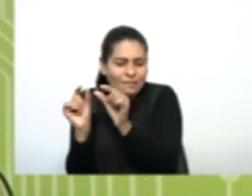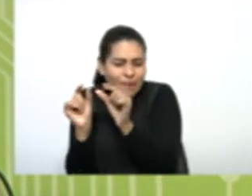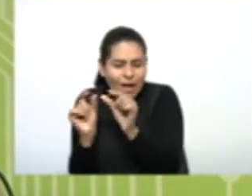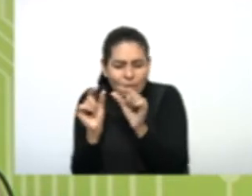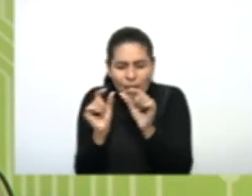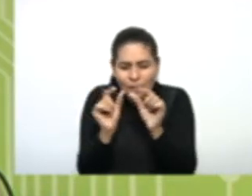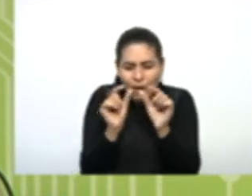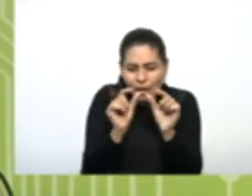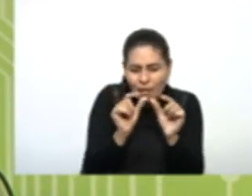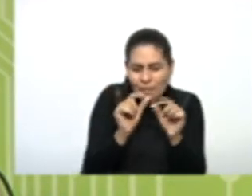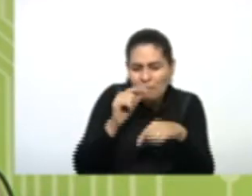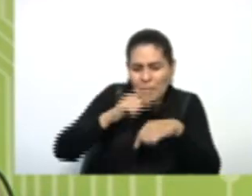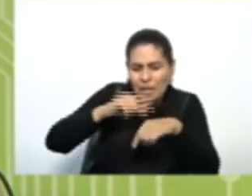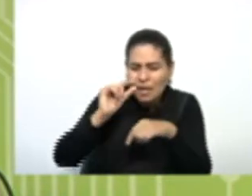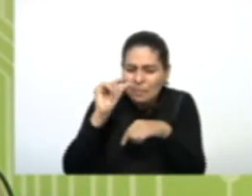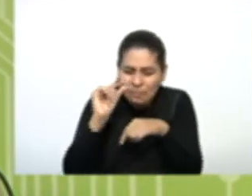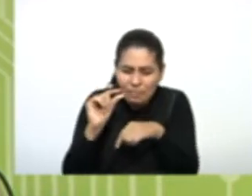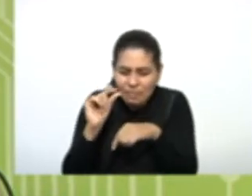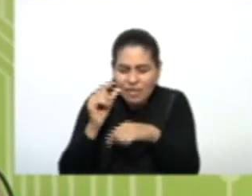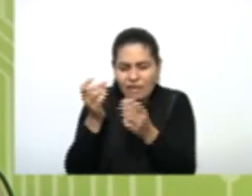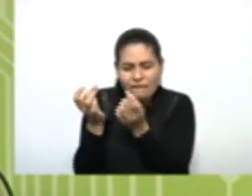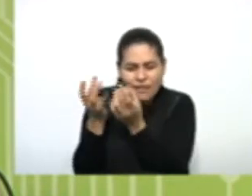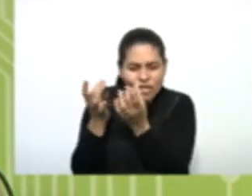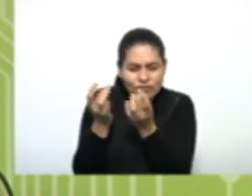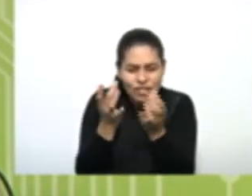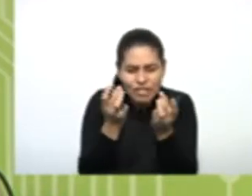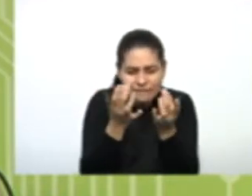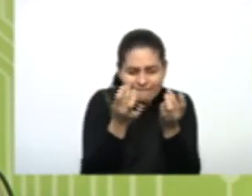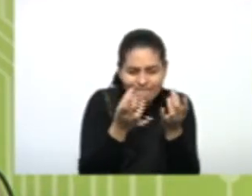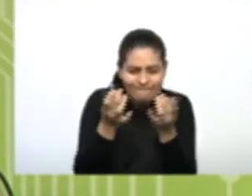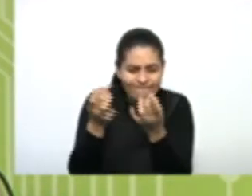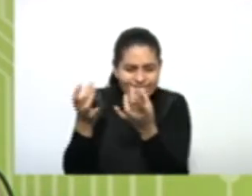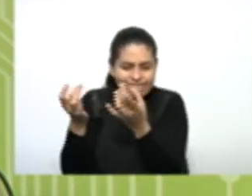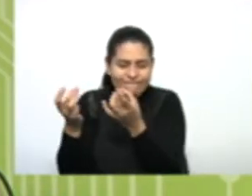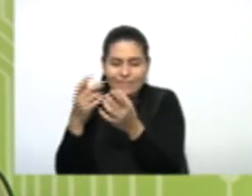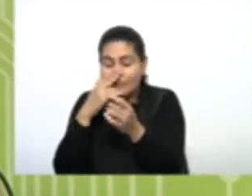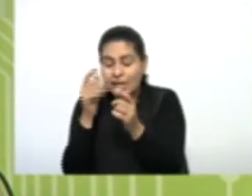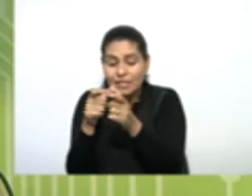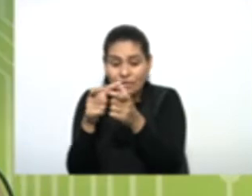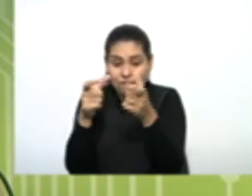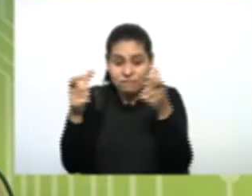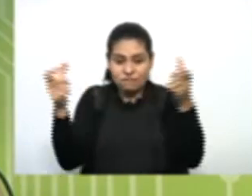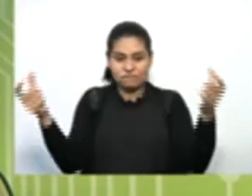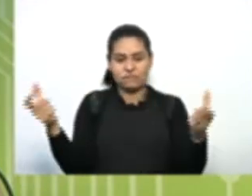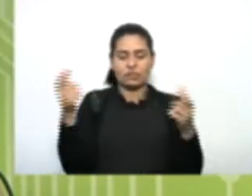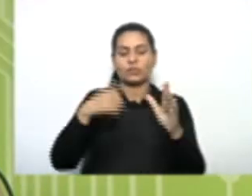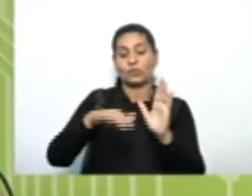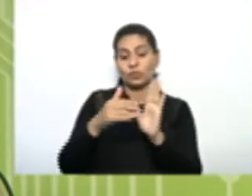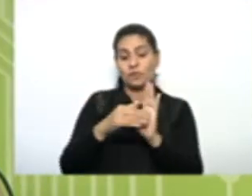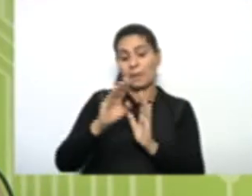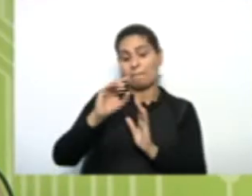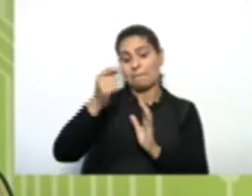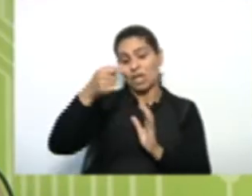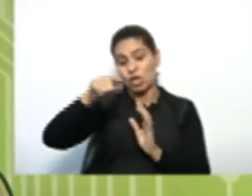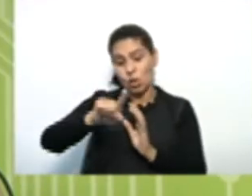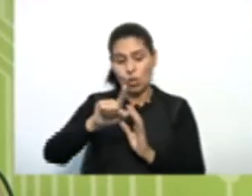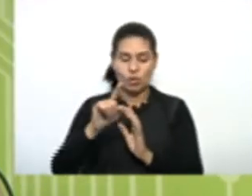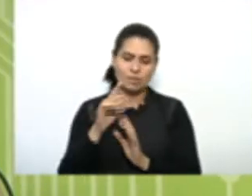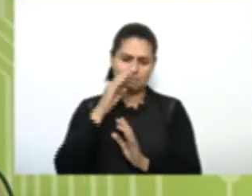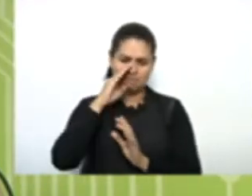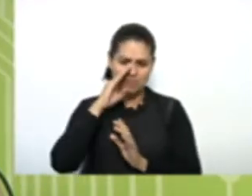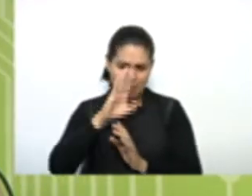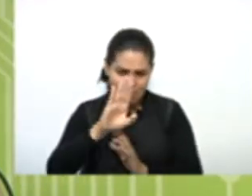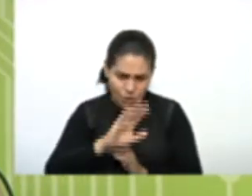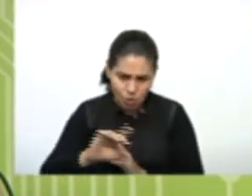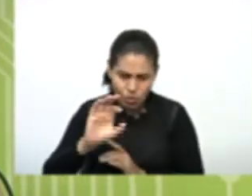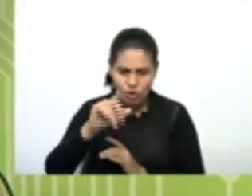imagina, menor que um tijolinho, muito pequeno mesmo, e é como se você tivesse uma empresa que valesse bilhões de reais e você vende uma parte dela